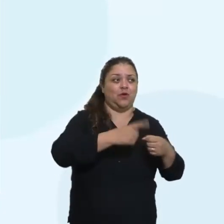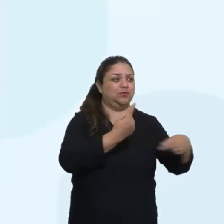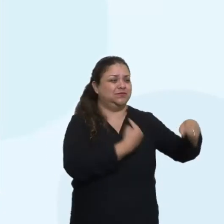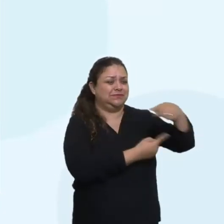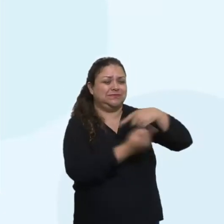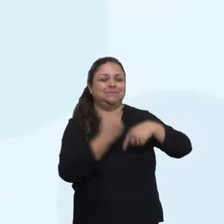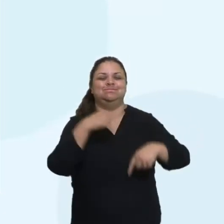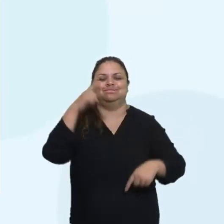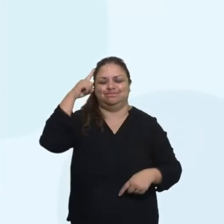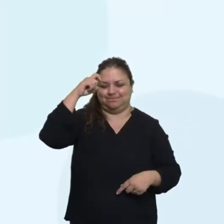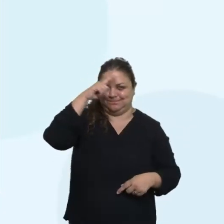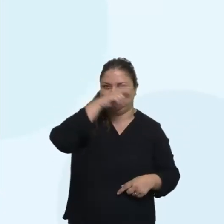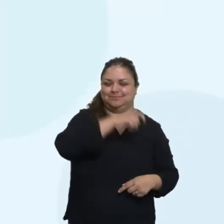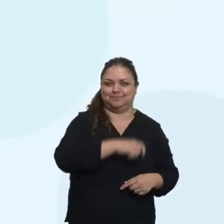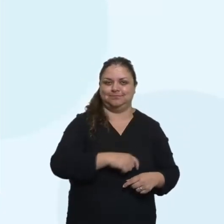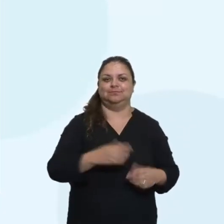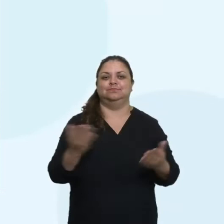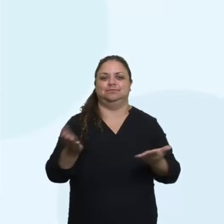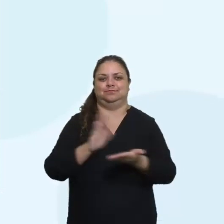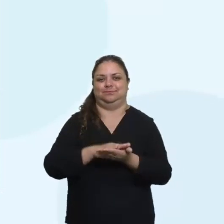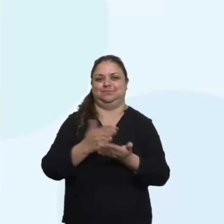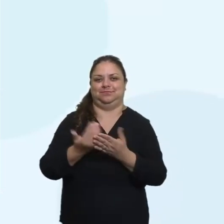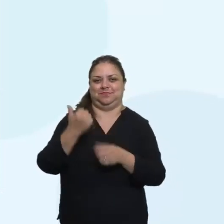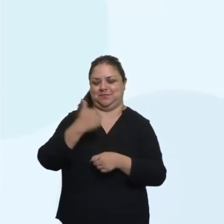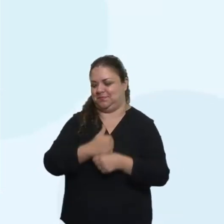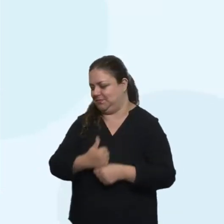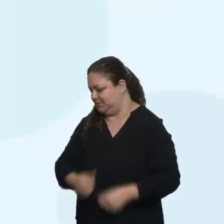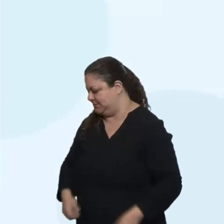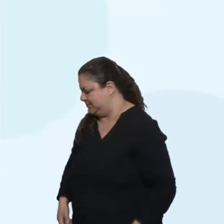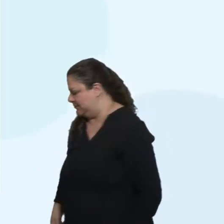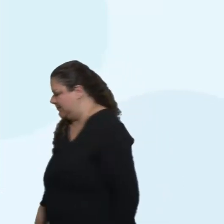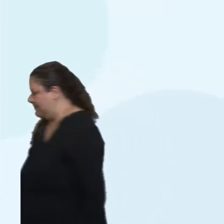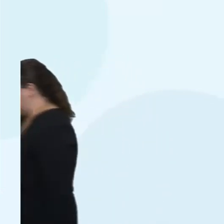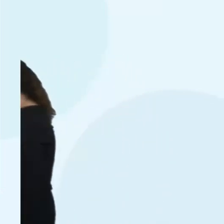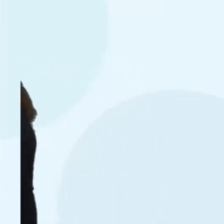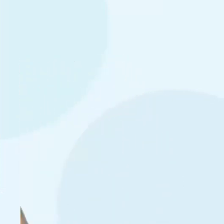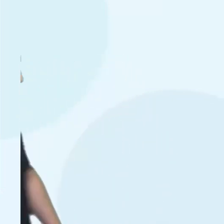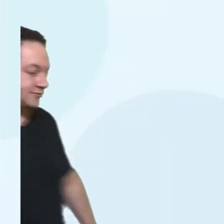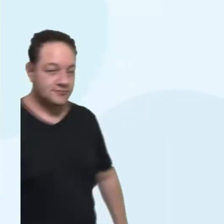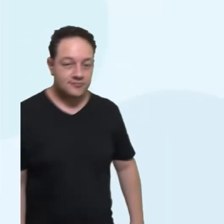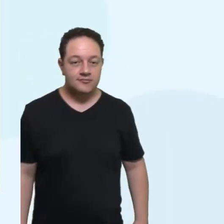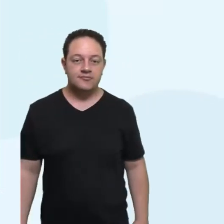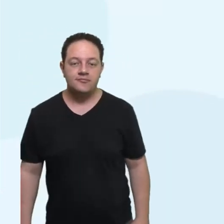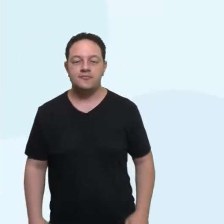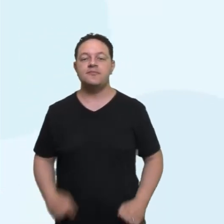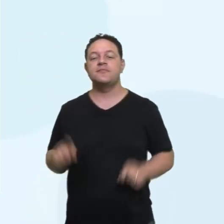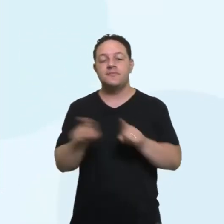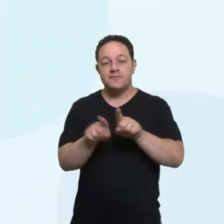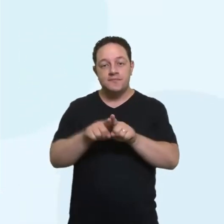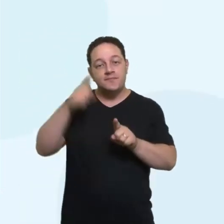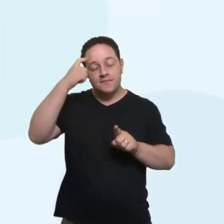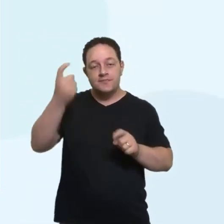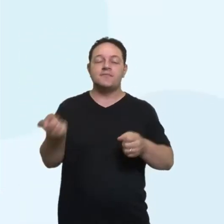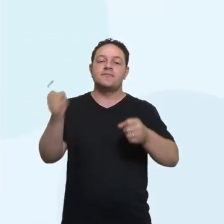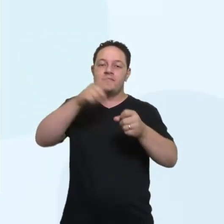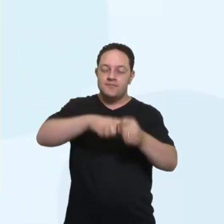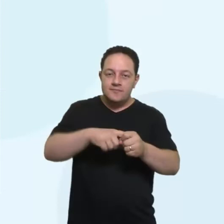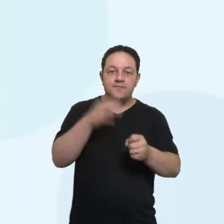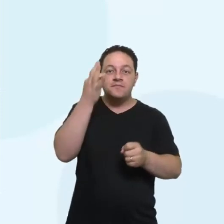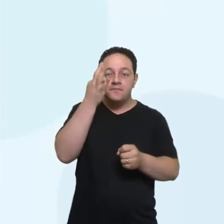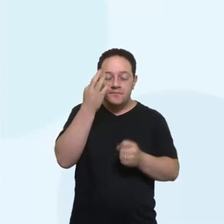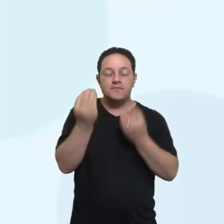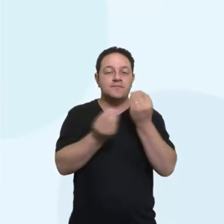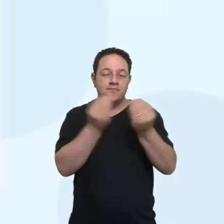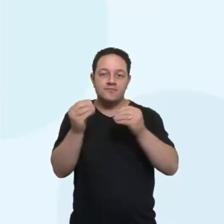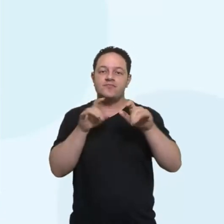convívio social EA criação aí de novos vínculos né E isso também tem a ver com a ideia da retomada presencial né